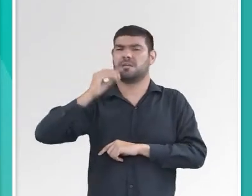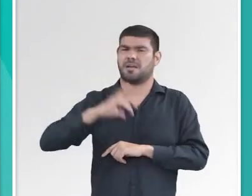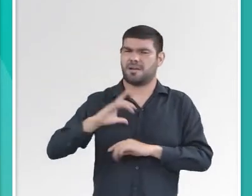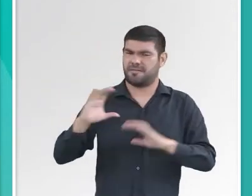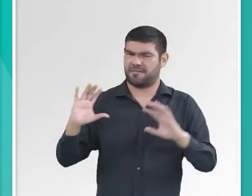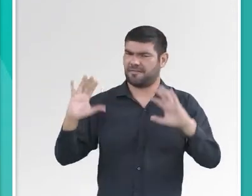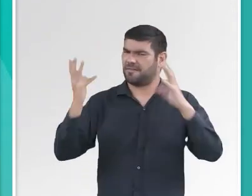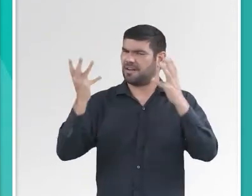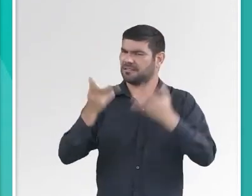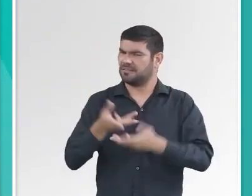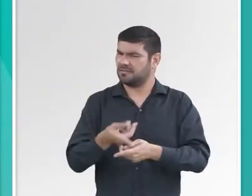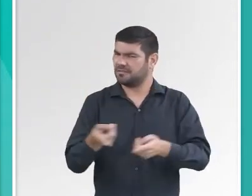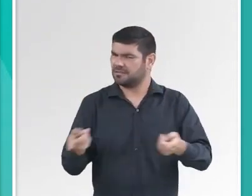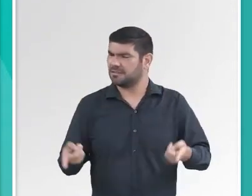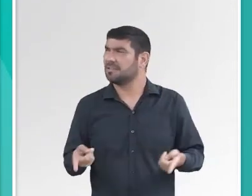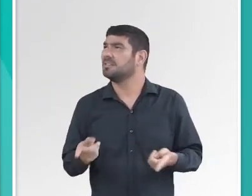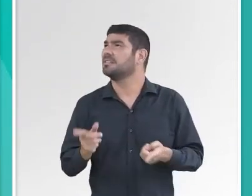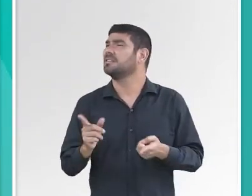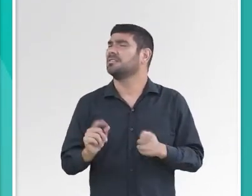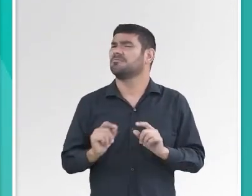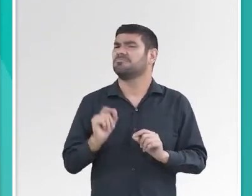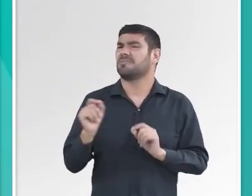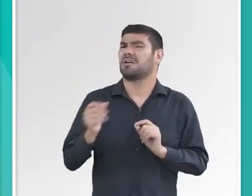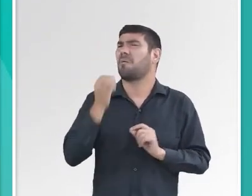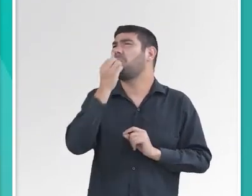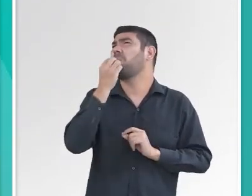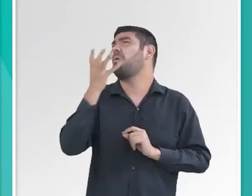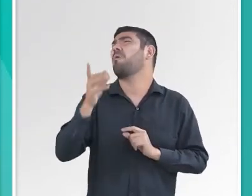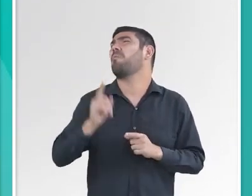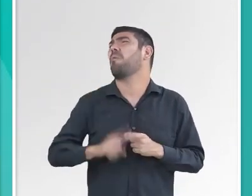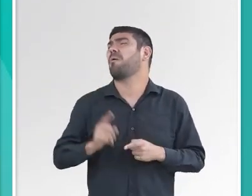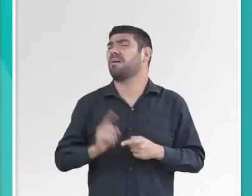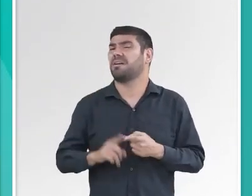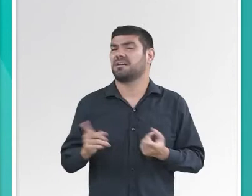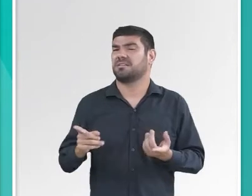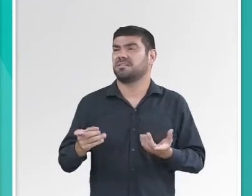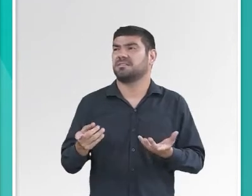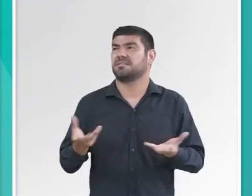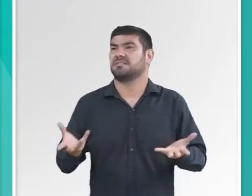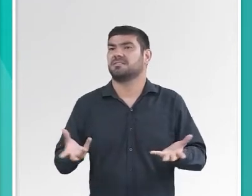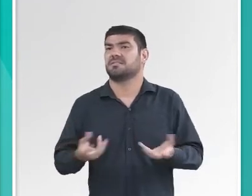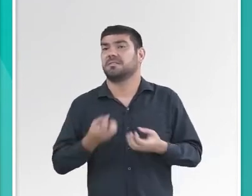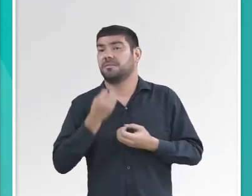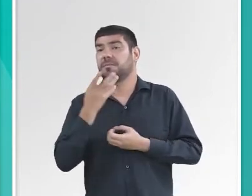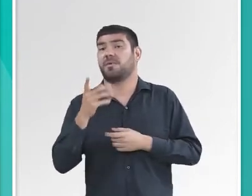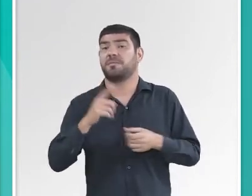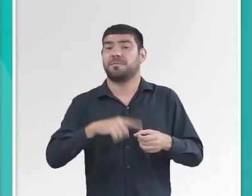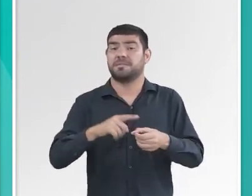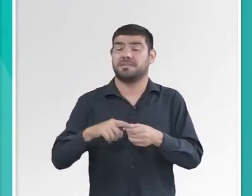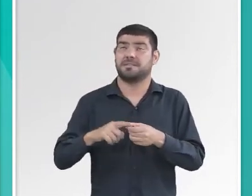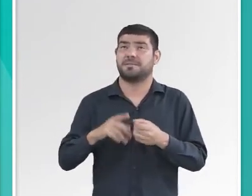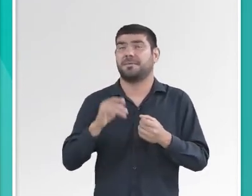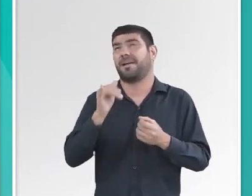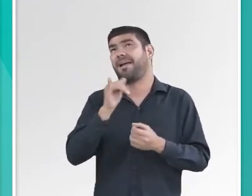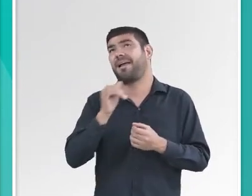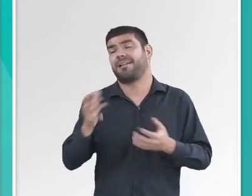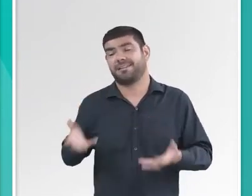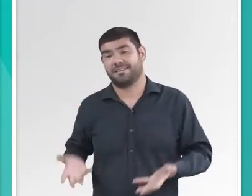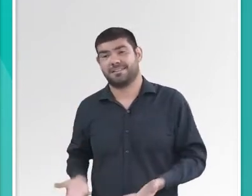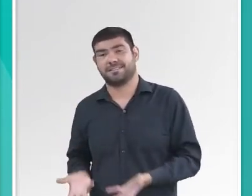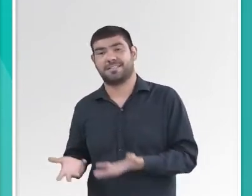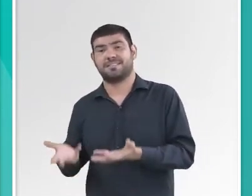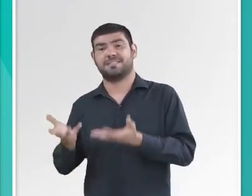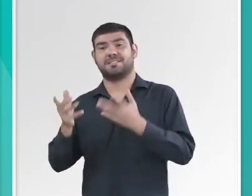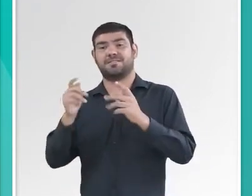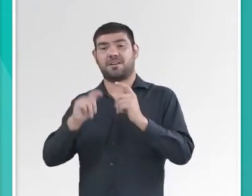de vocês. No caso, o que ela tem de bom? O que ela traz de bom para o município? Ela incentiva a